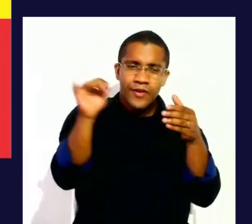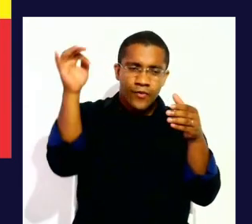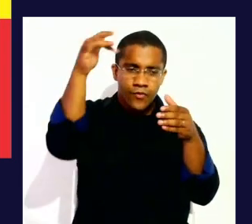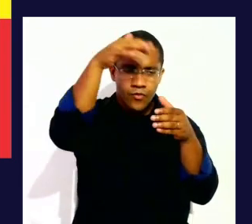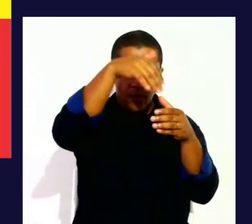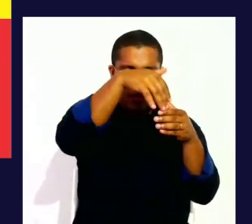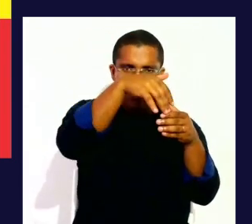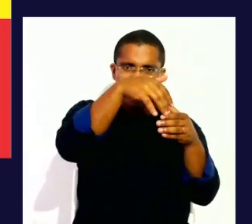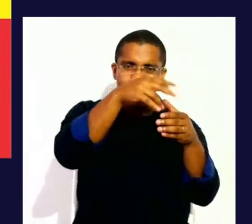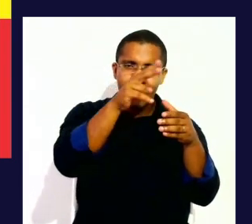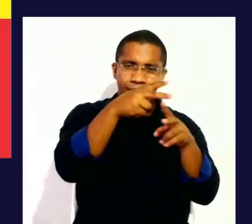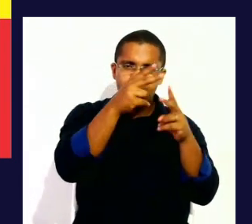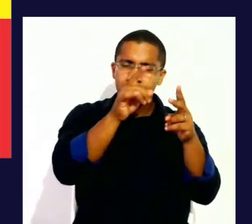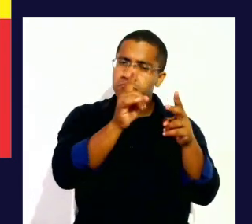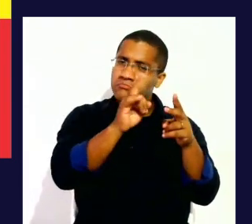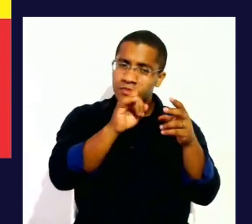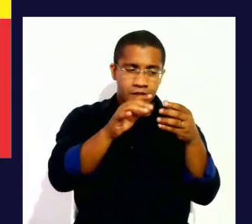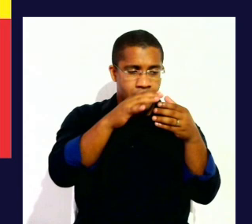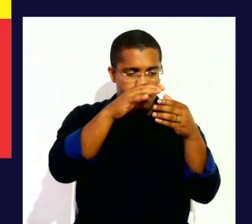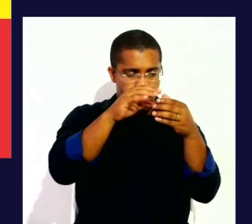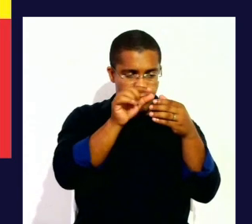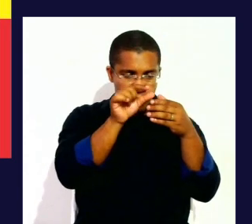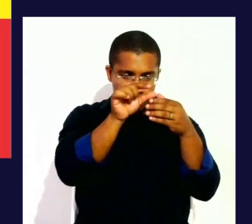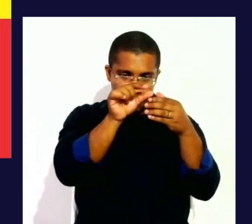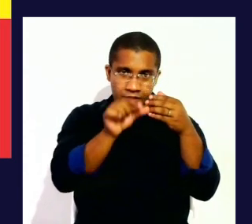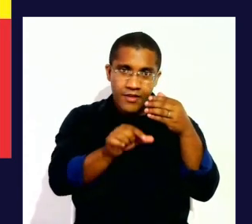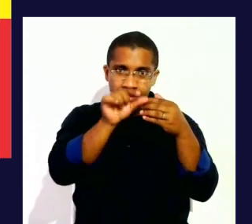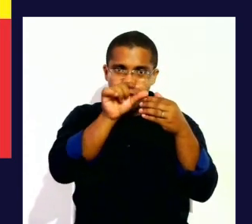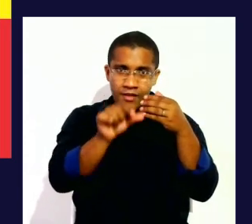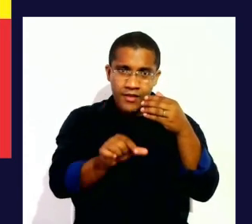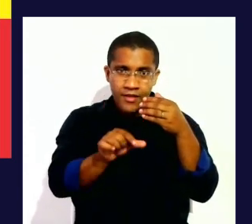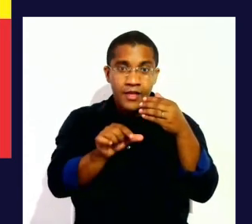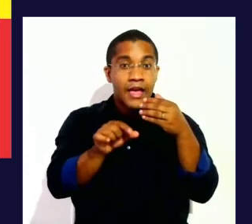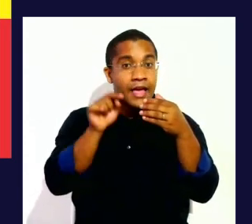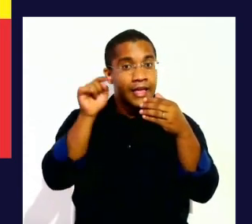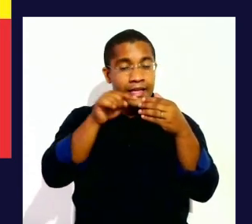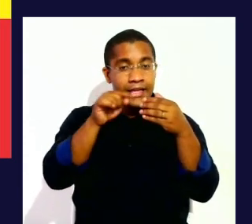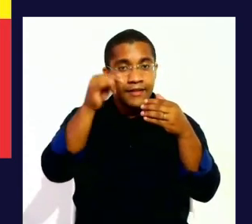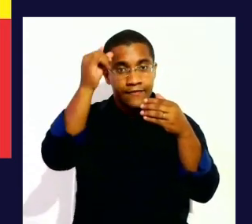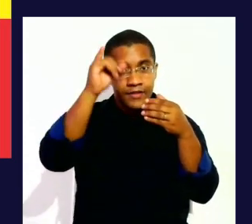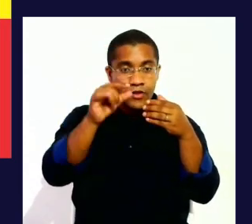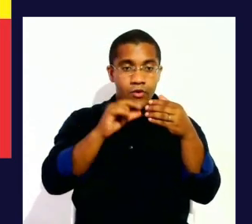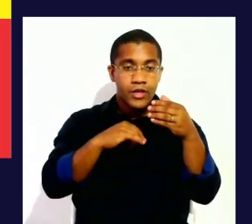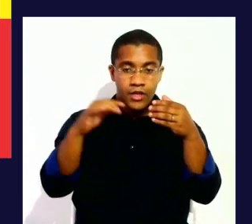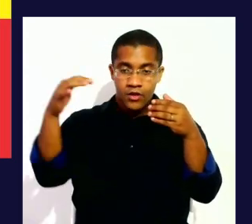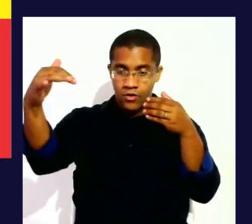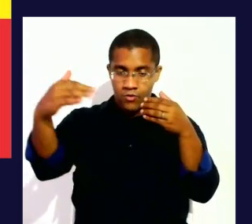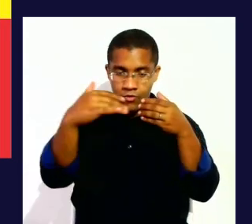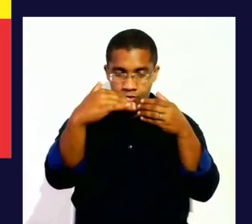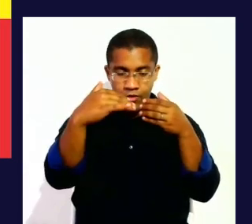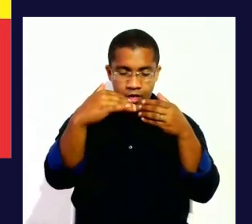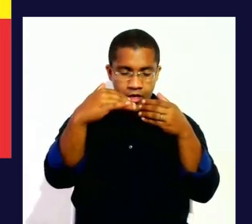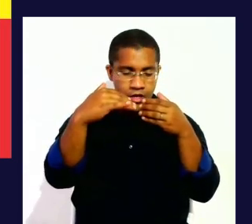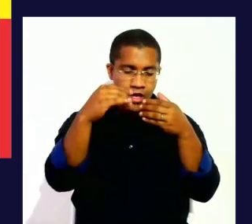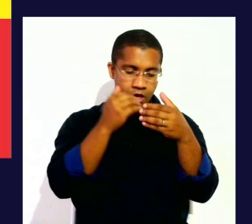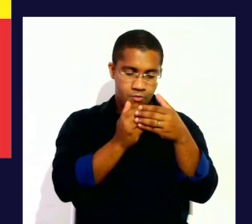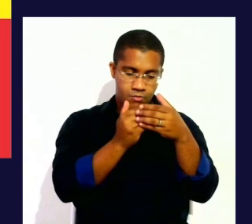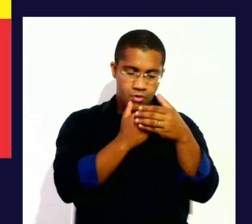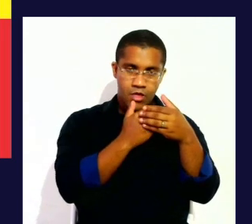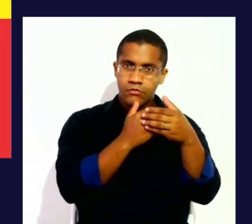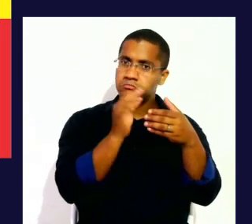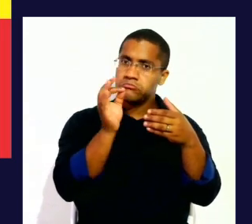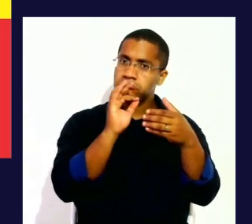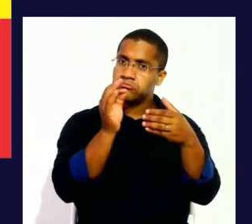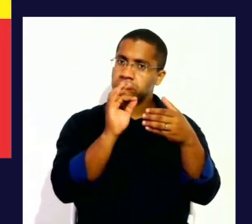correntes de convecções. No vácuo, eles vão evitar essas trocas de calor por condução. E